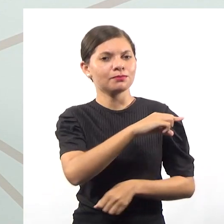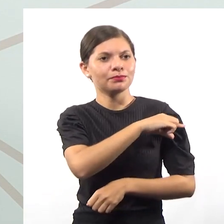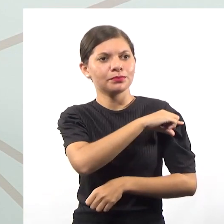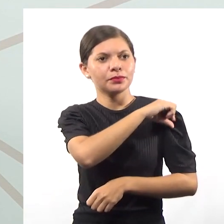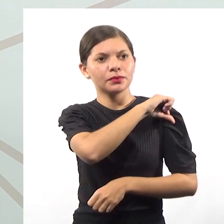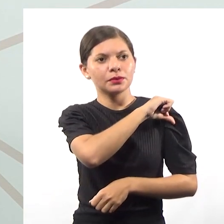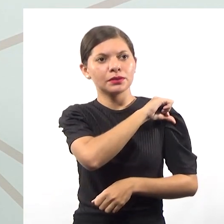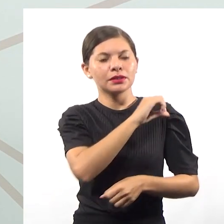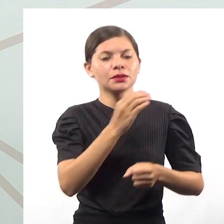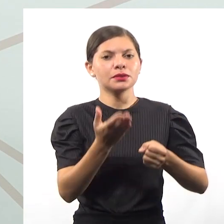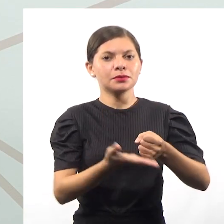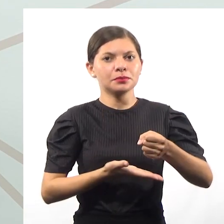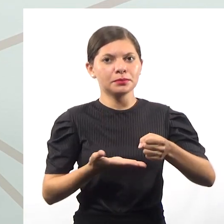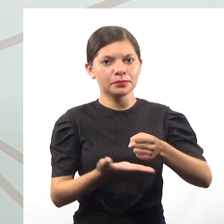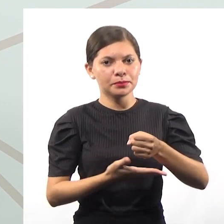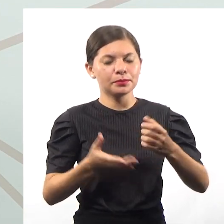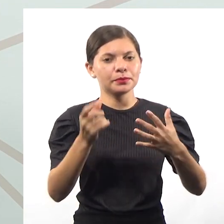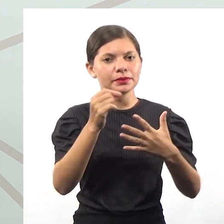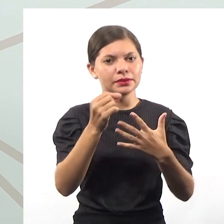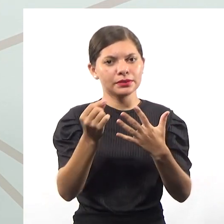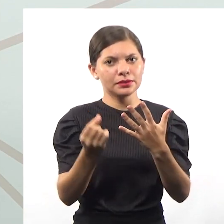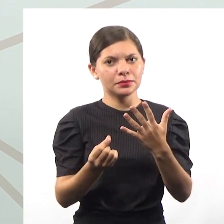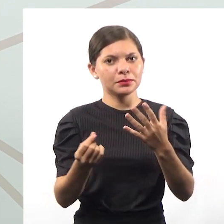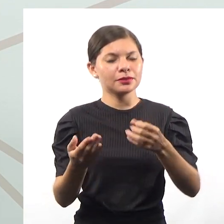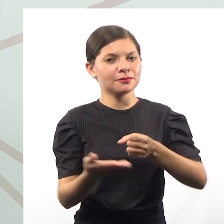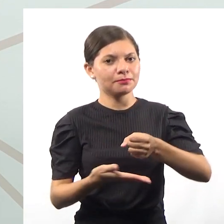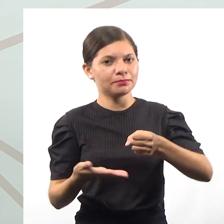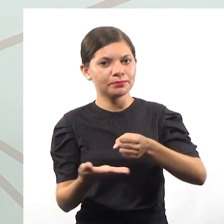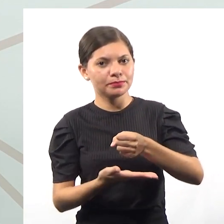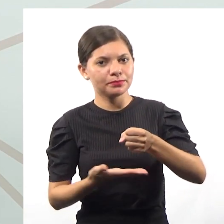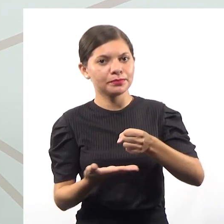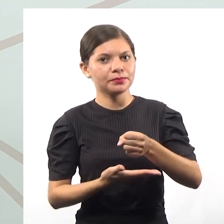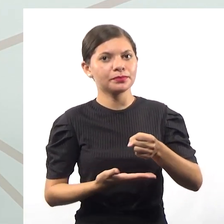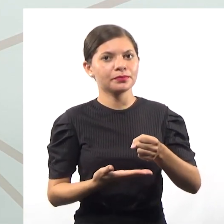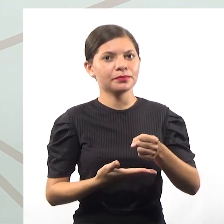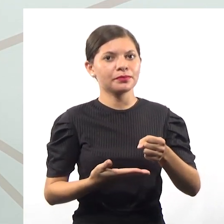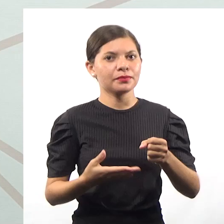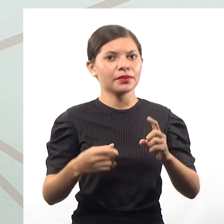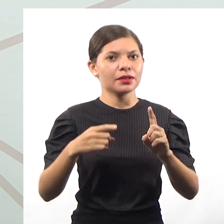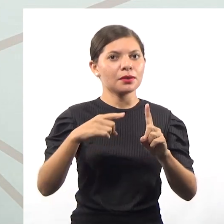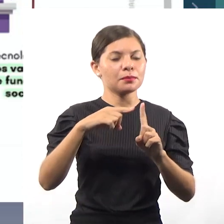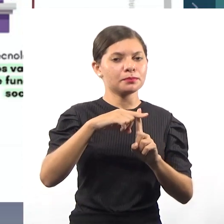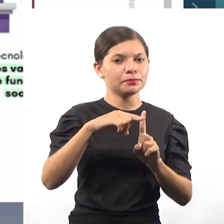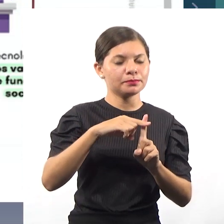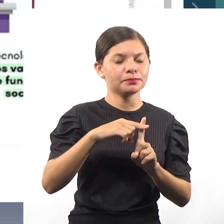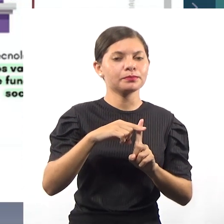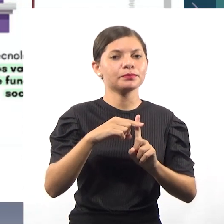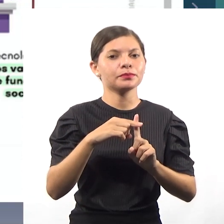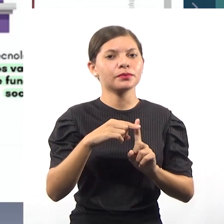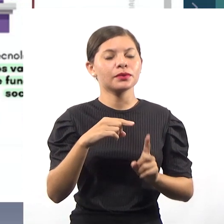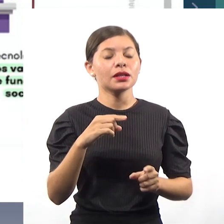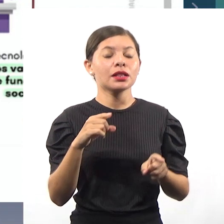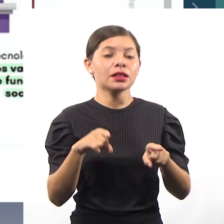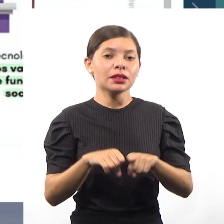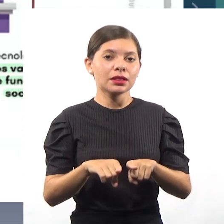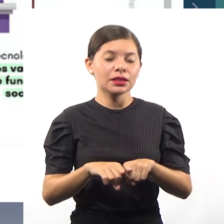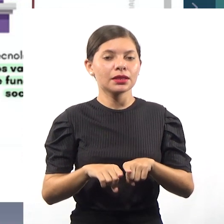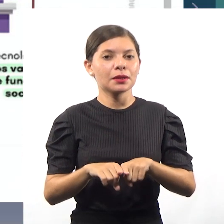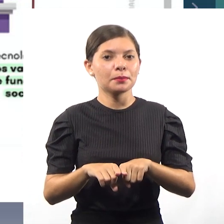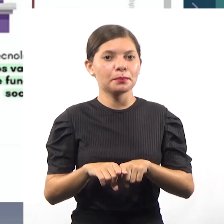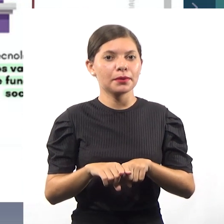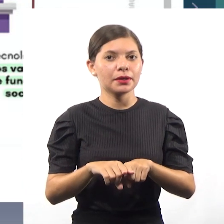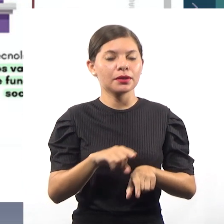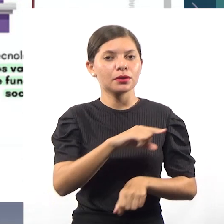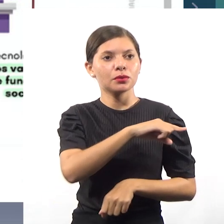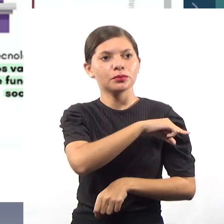se basear por esses elementos, por esses princípios que nós estamos positivando aqui. Além disso, o